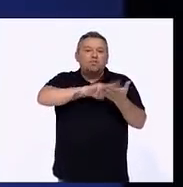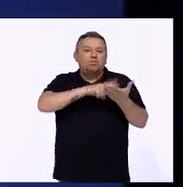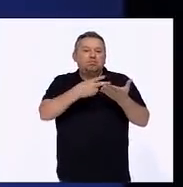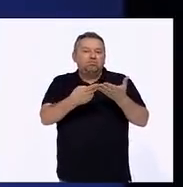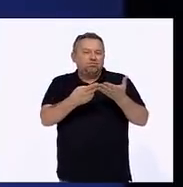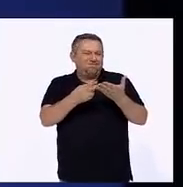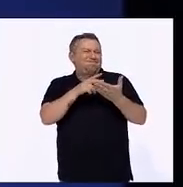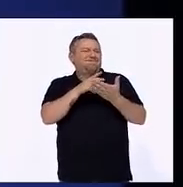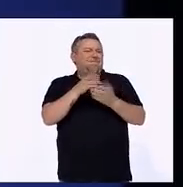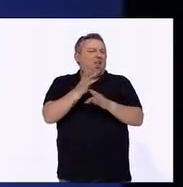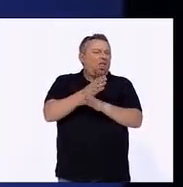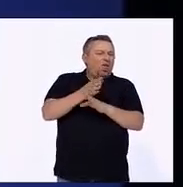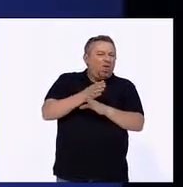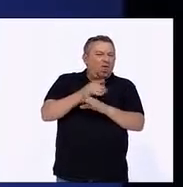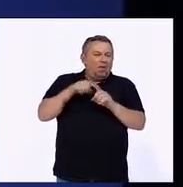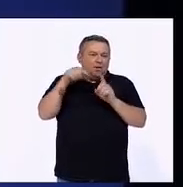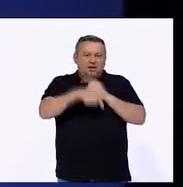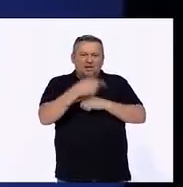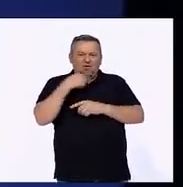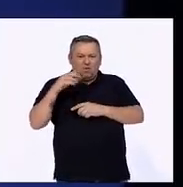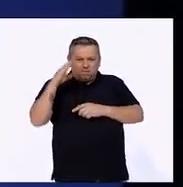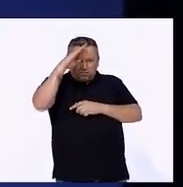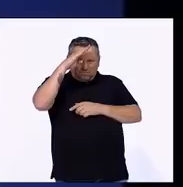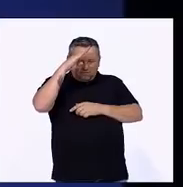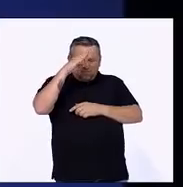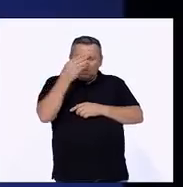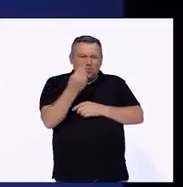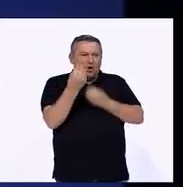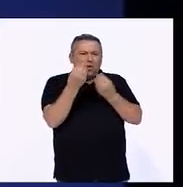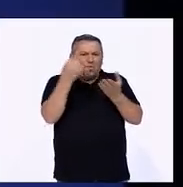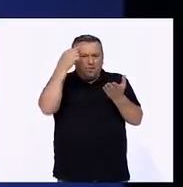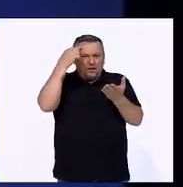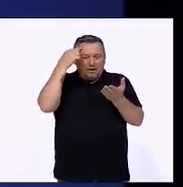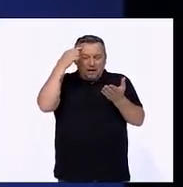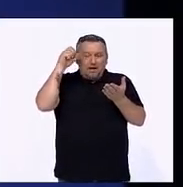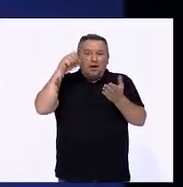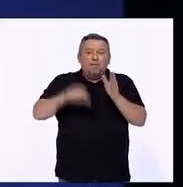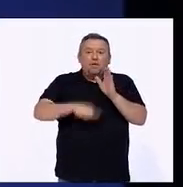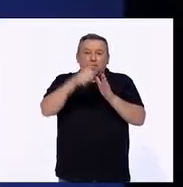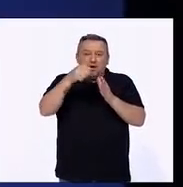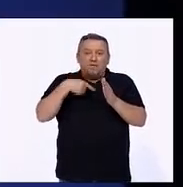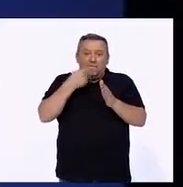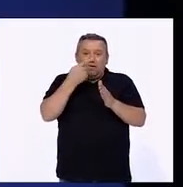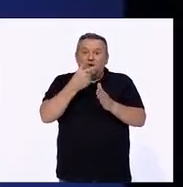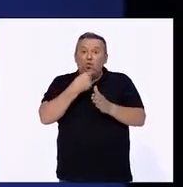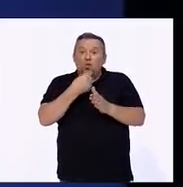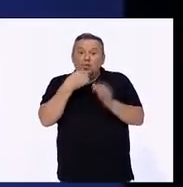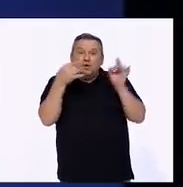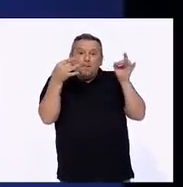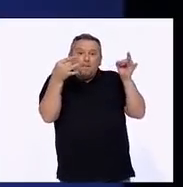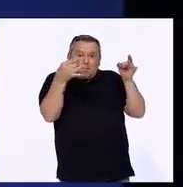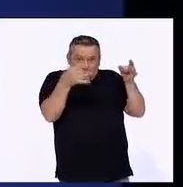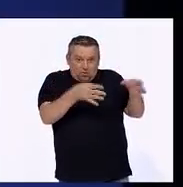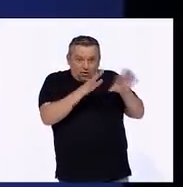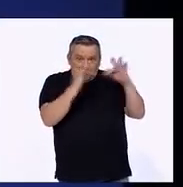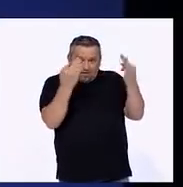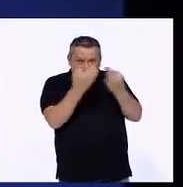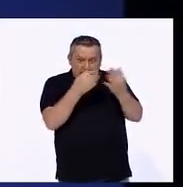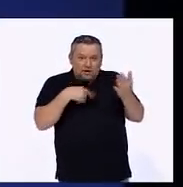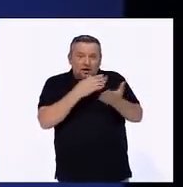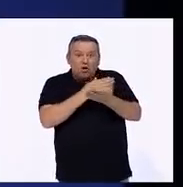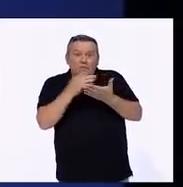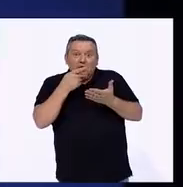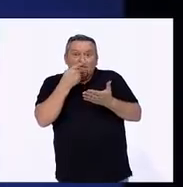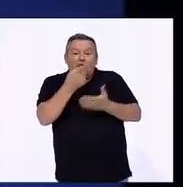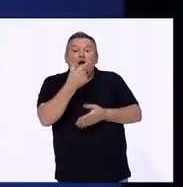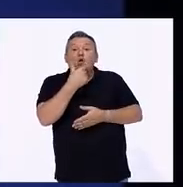No caso desse general, não há nenhuma razão para que a gente pense isso. Primeiro, se a gente quer falar sobre os homens que abandonam, a gente tem que começar a falar sobre os homens e não